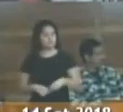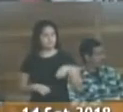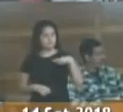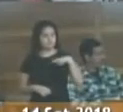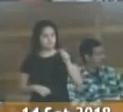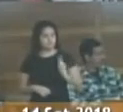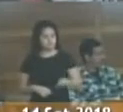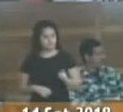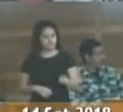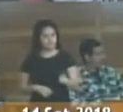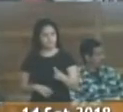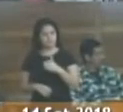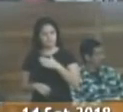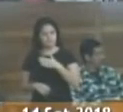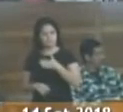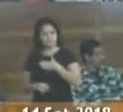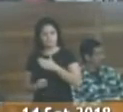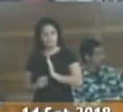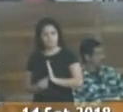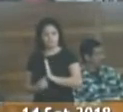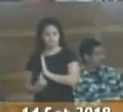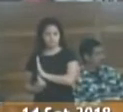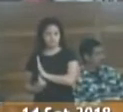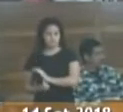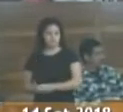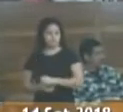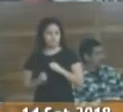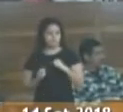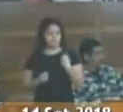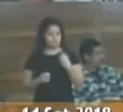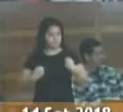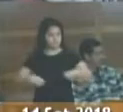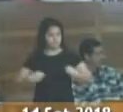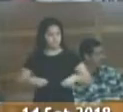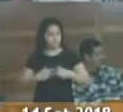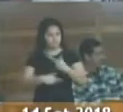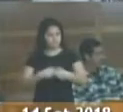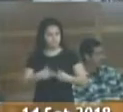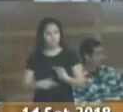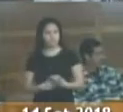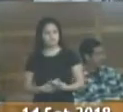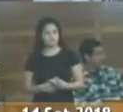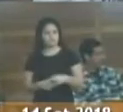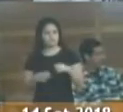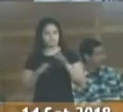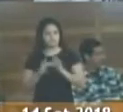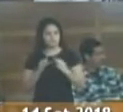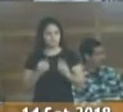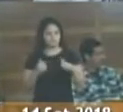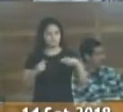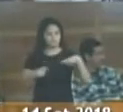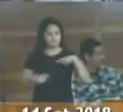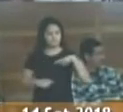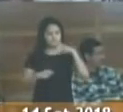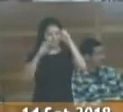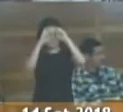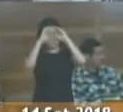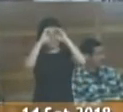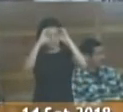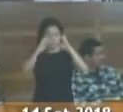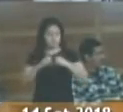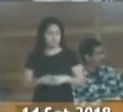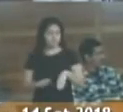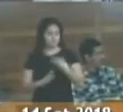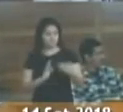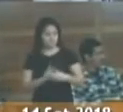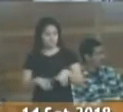sempre o meu aval. Nós temos que, sim, lutar para que esses povos tenham o respeito e a admiração e todo